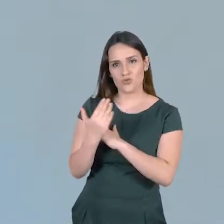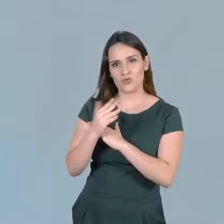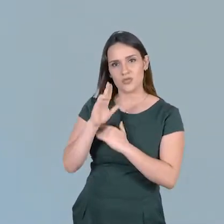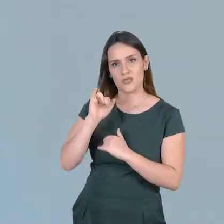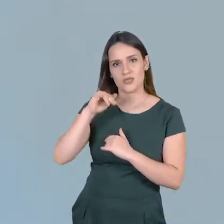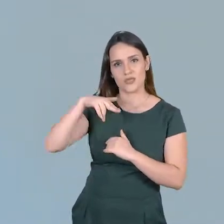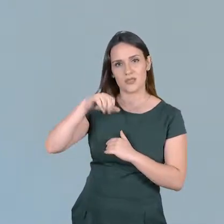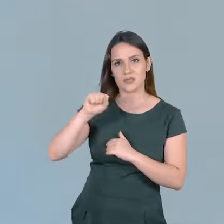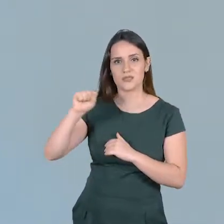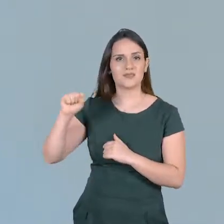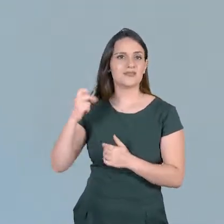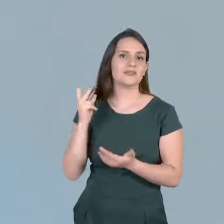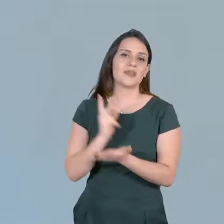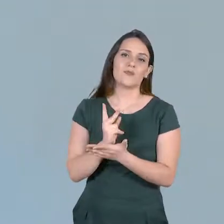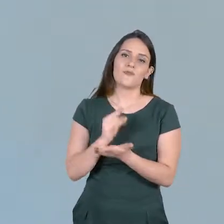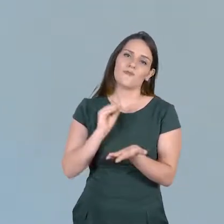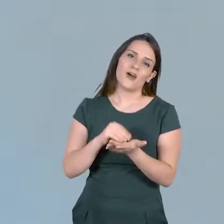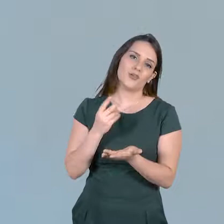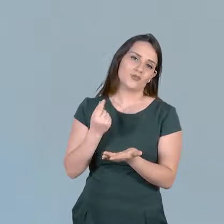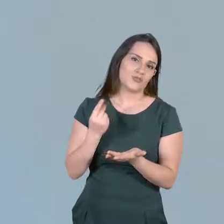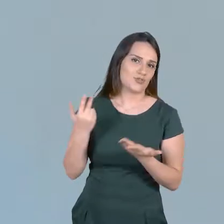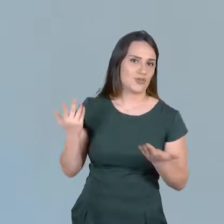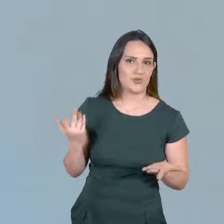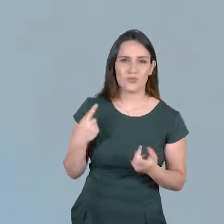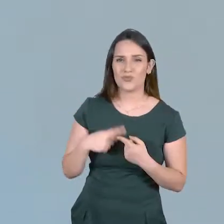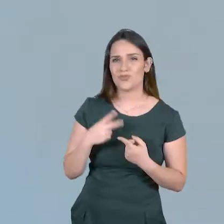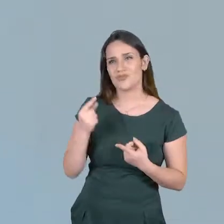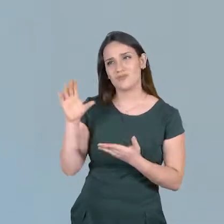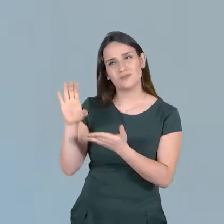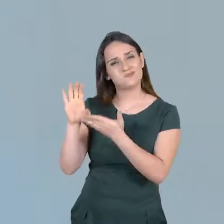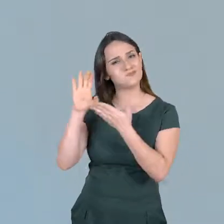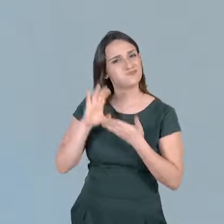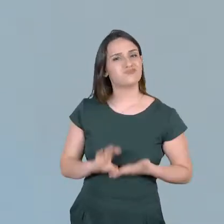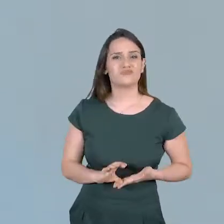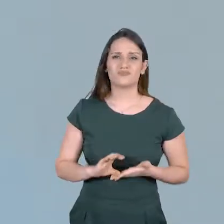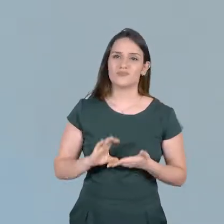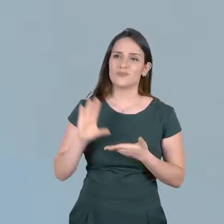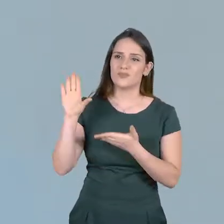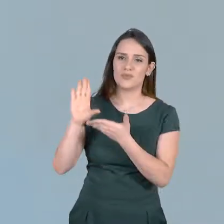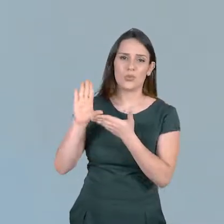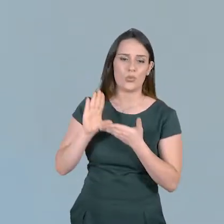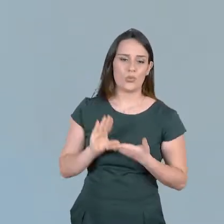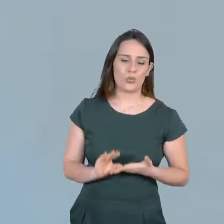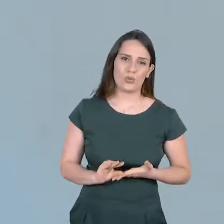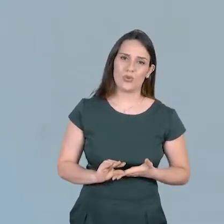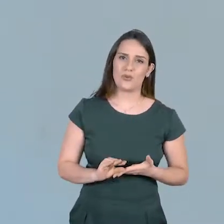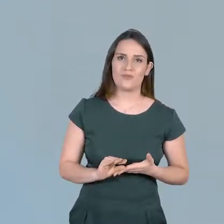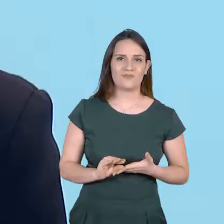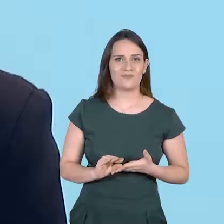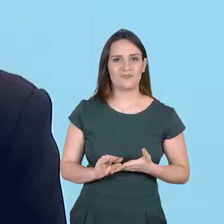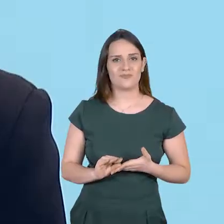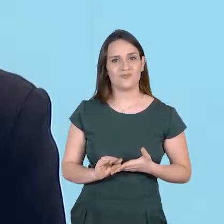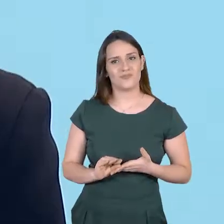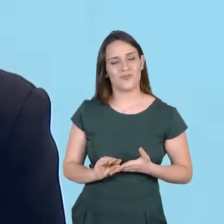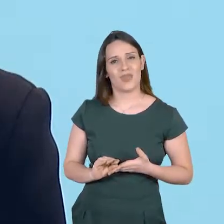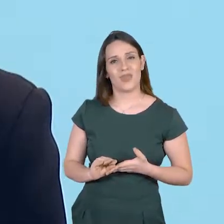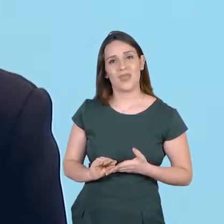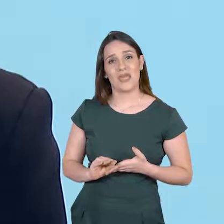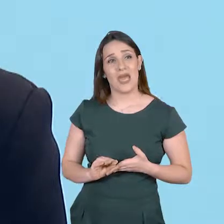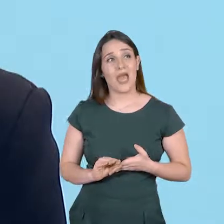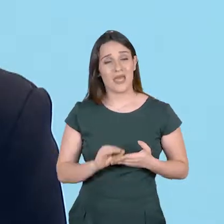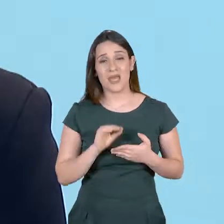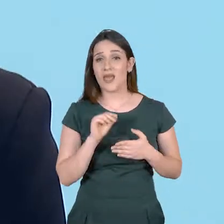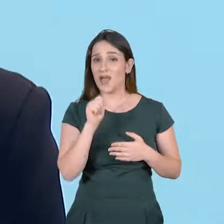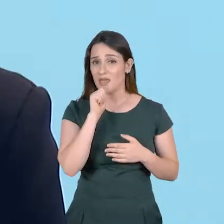dá geralmente esses valores superam o valor do fundo de participação que os municípios recebem do governo